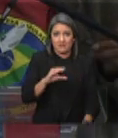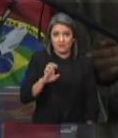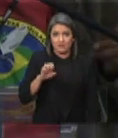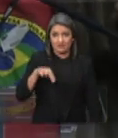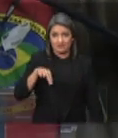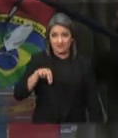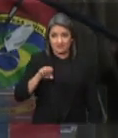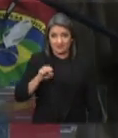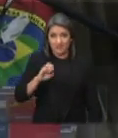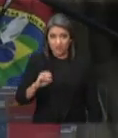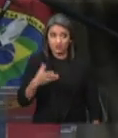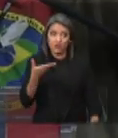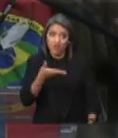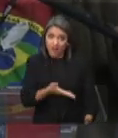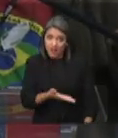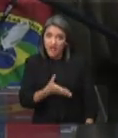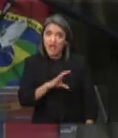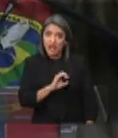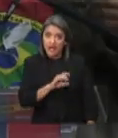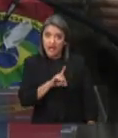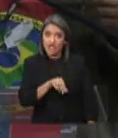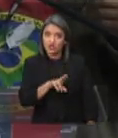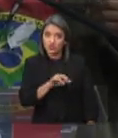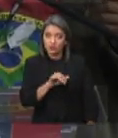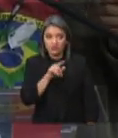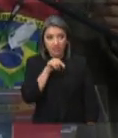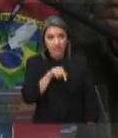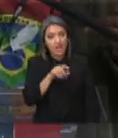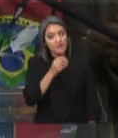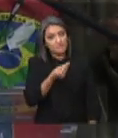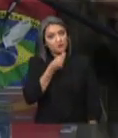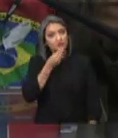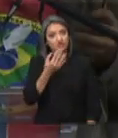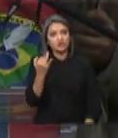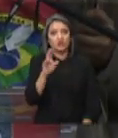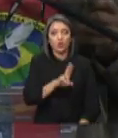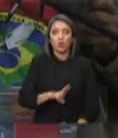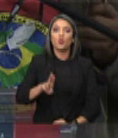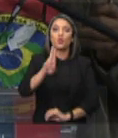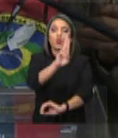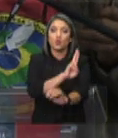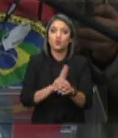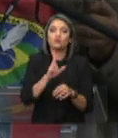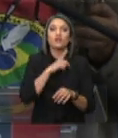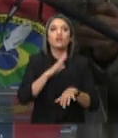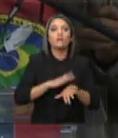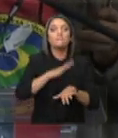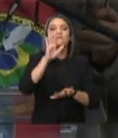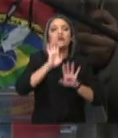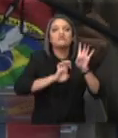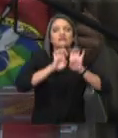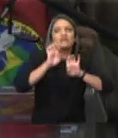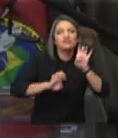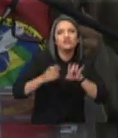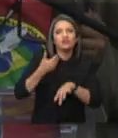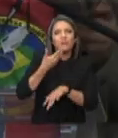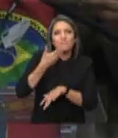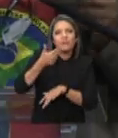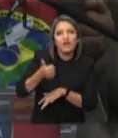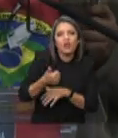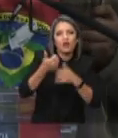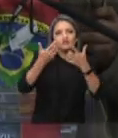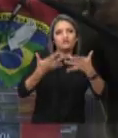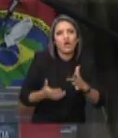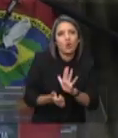senso e o Caio único seriam uma coisa que poderia fornecer um senso maior melhor para a população